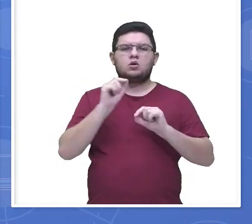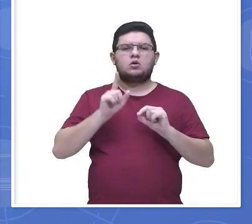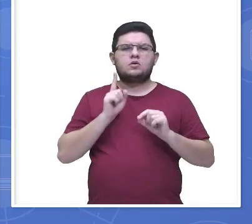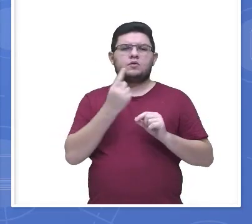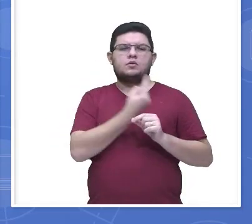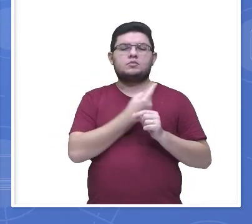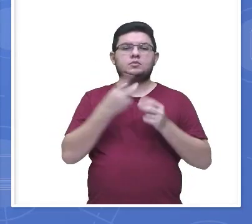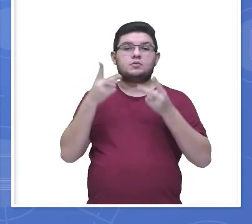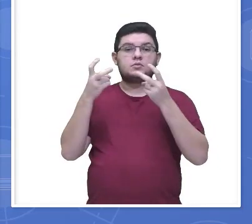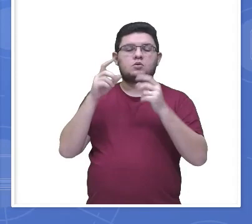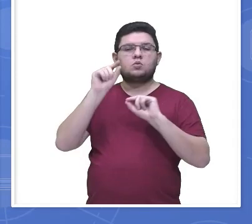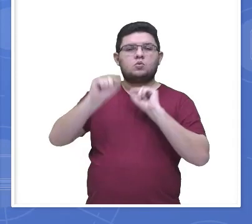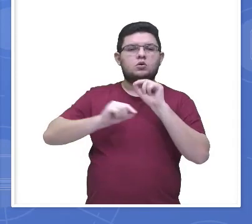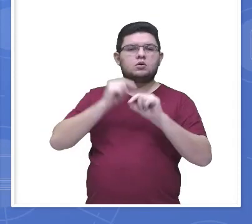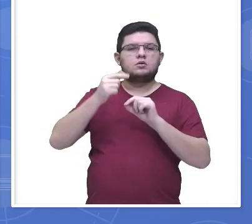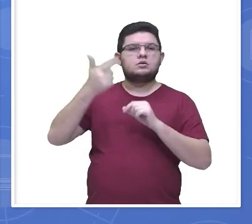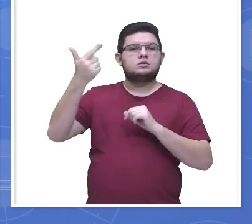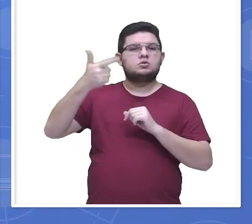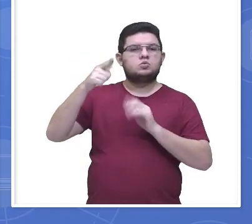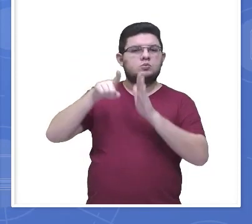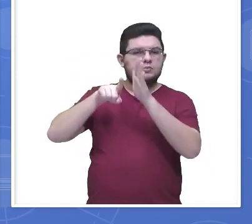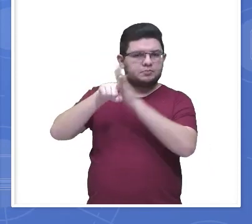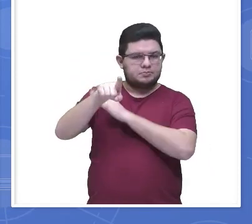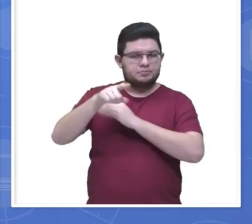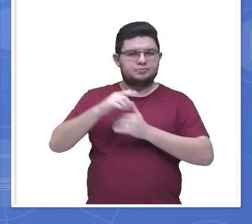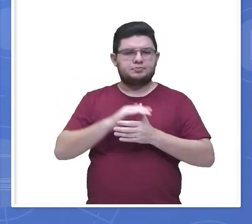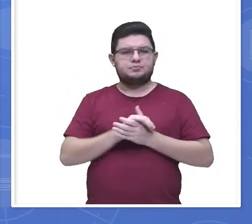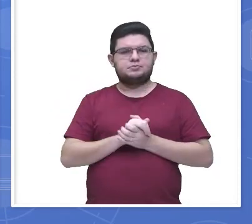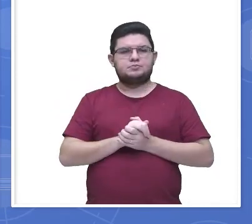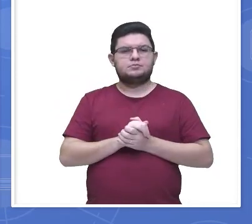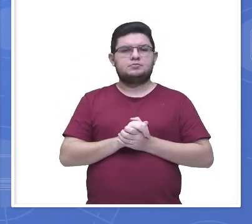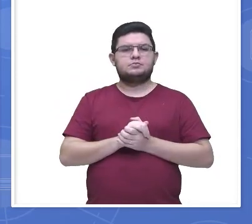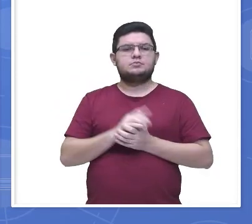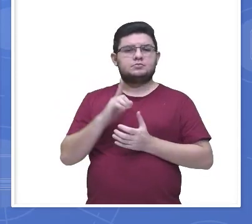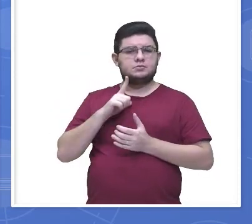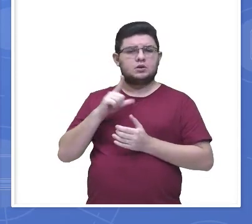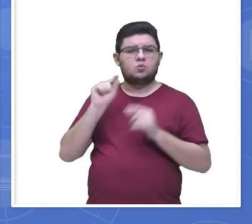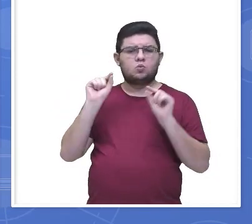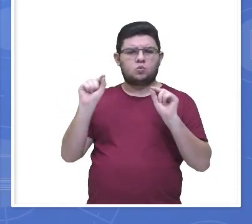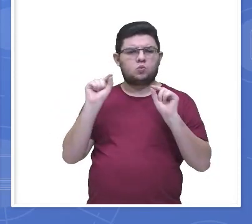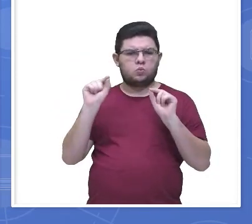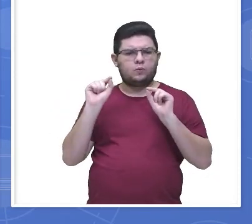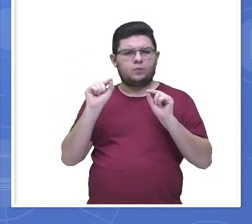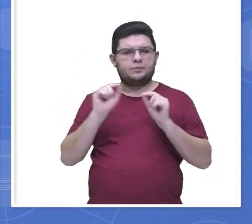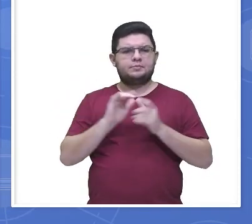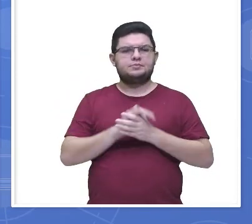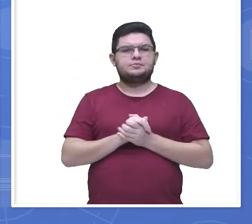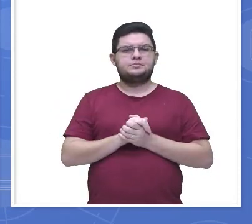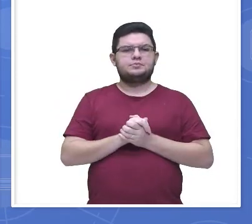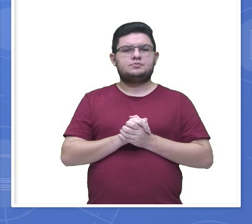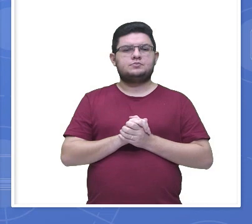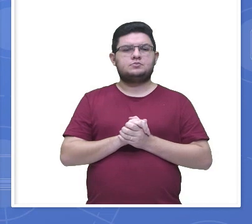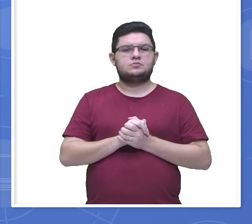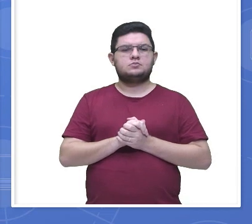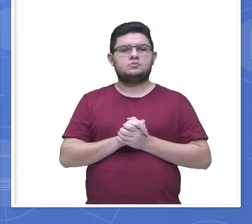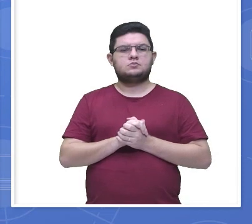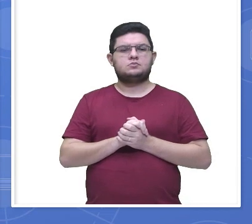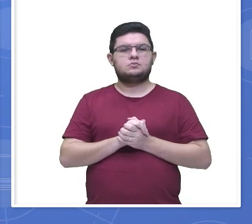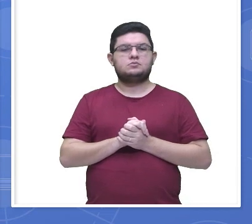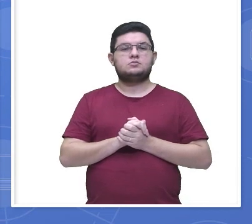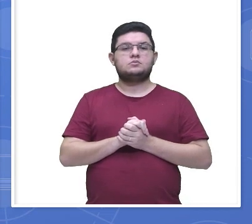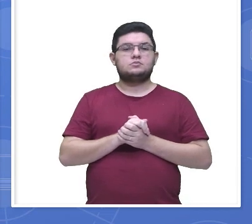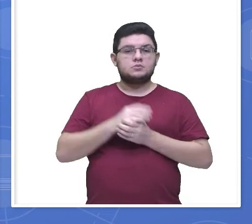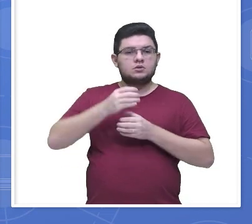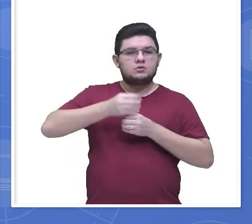nossa segunda questão. Na nossa segunda questão, nós temos ali o seguinte: o que constitui o